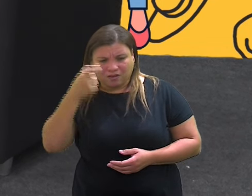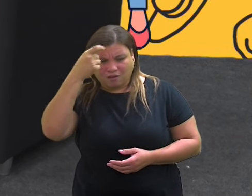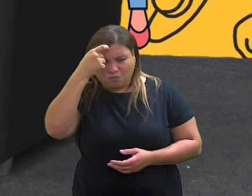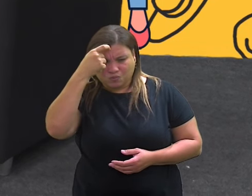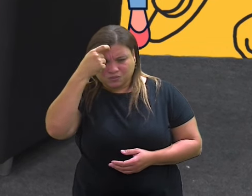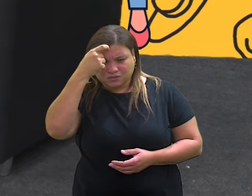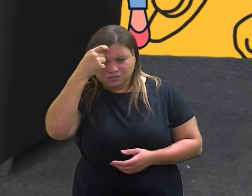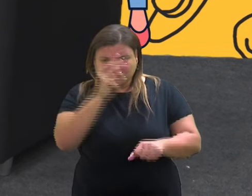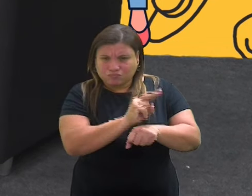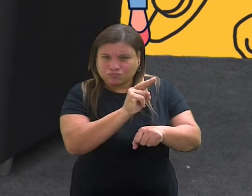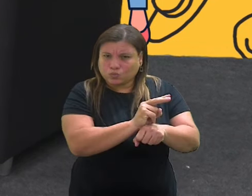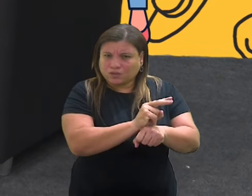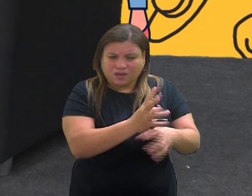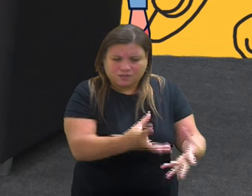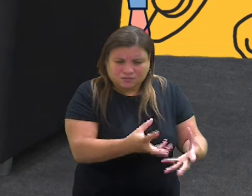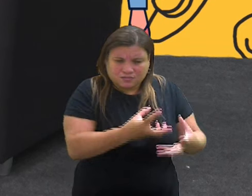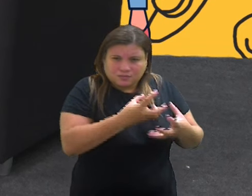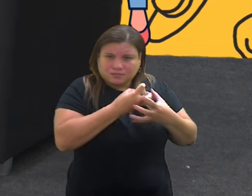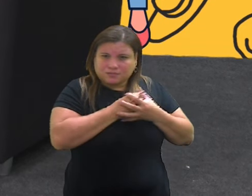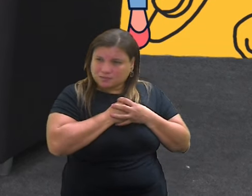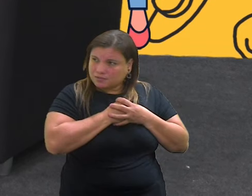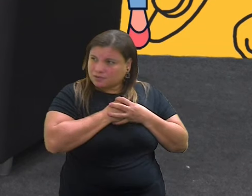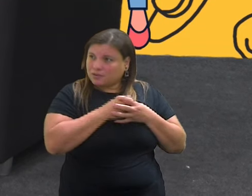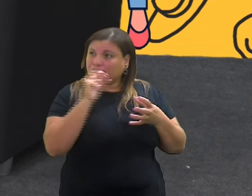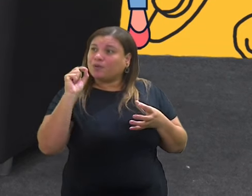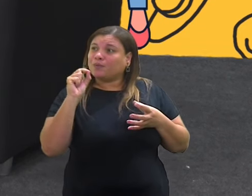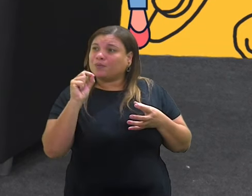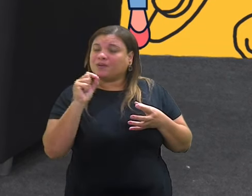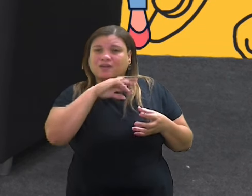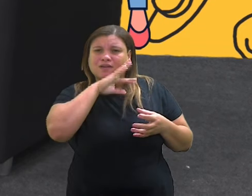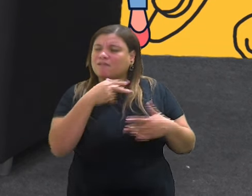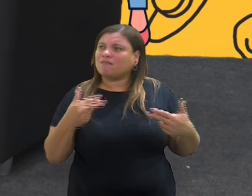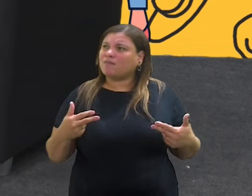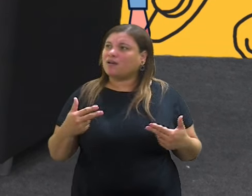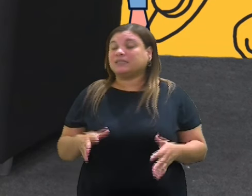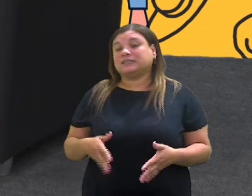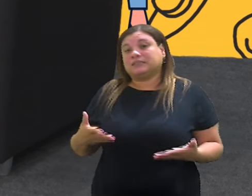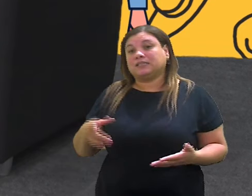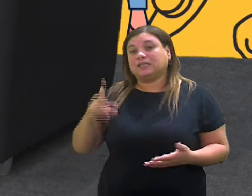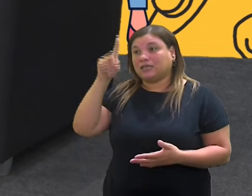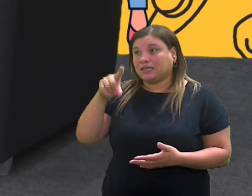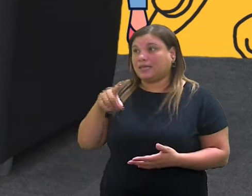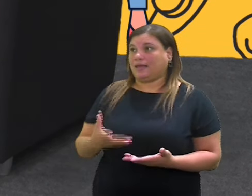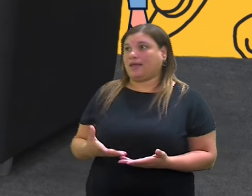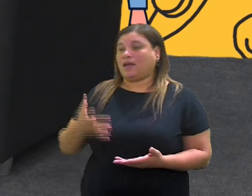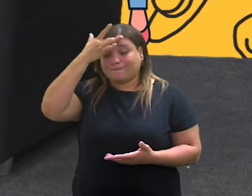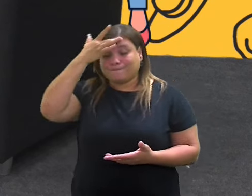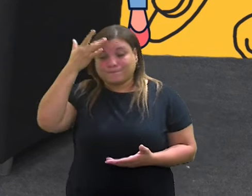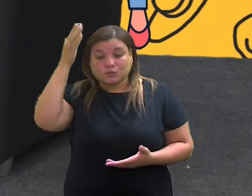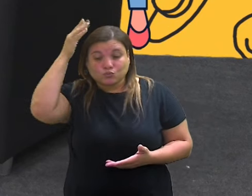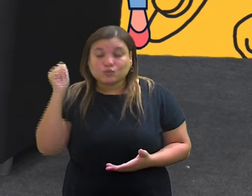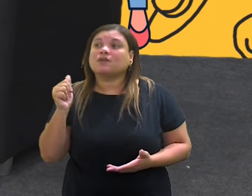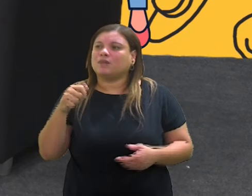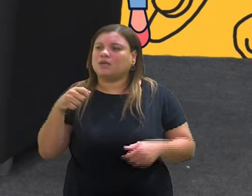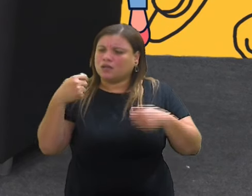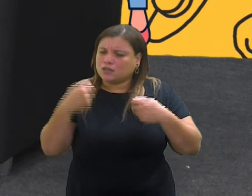precisa fazer ao adquirir, né, ou comprar um animalzinho ou adotar um animal. Ela saber que esse animal precisa de cuidados, como